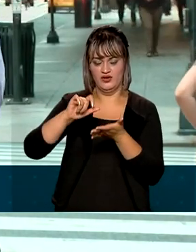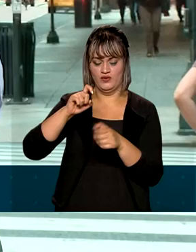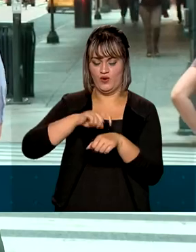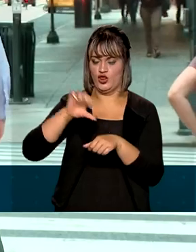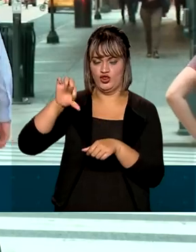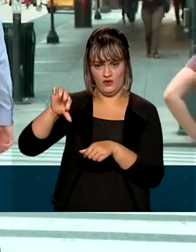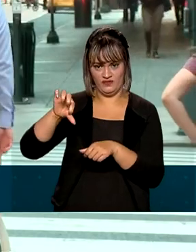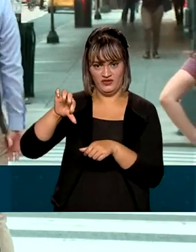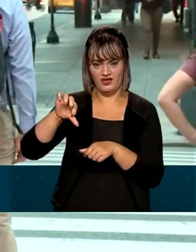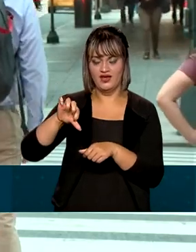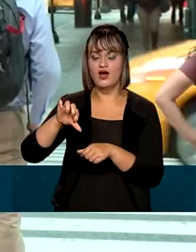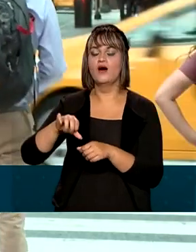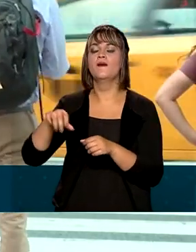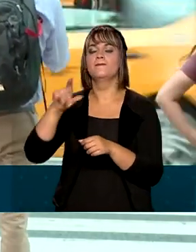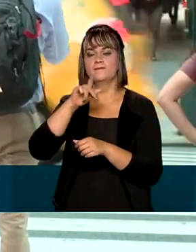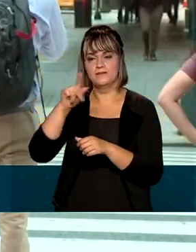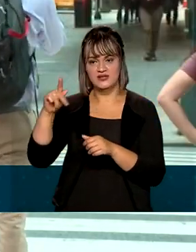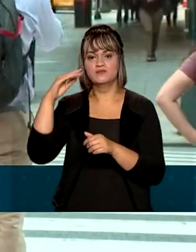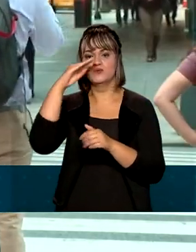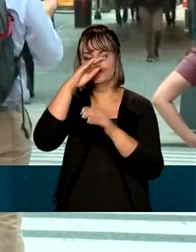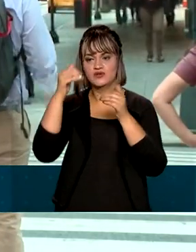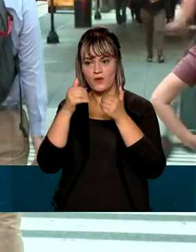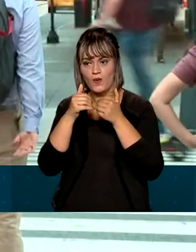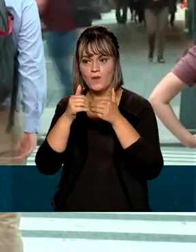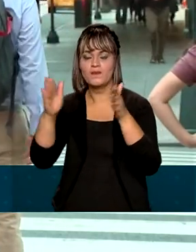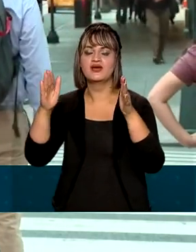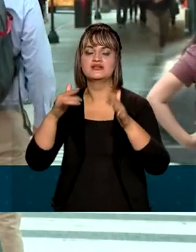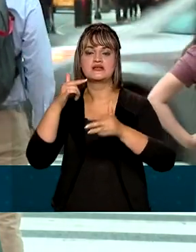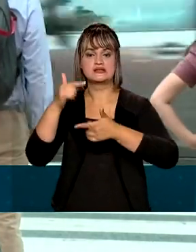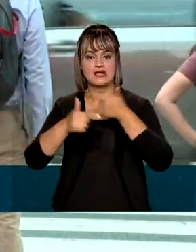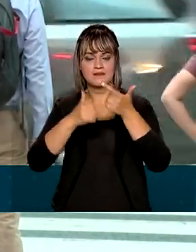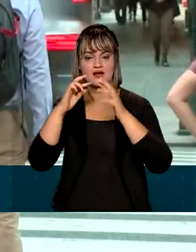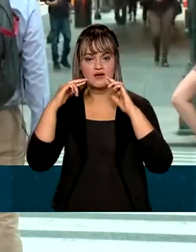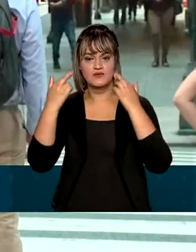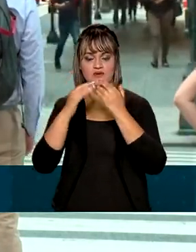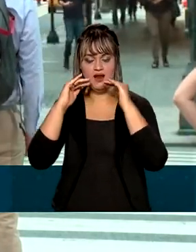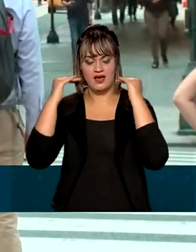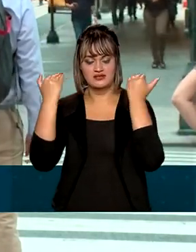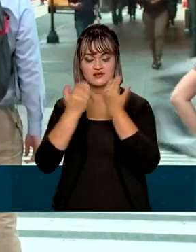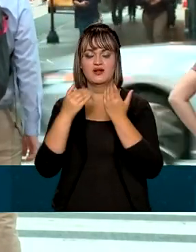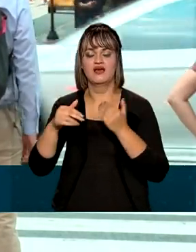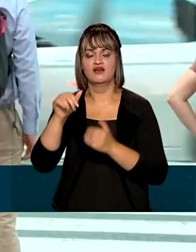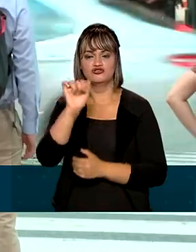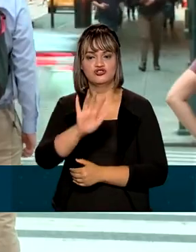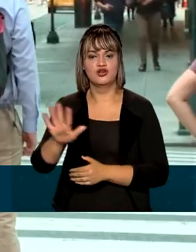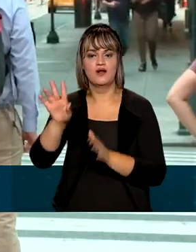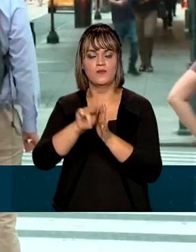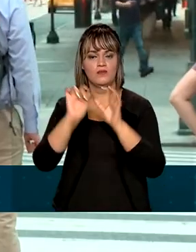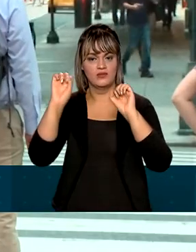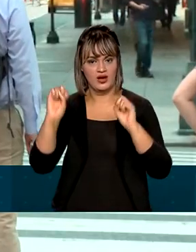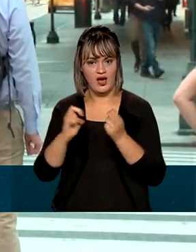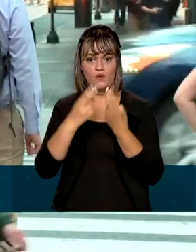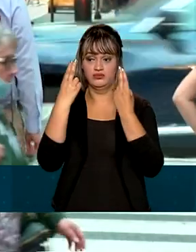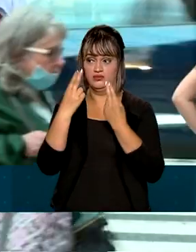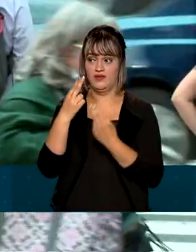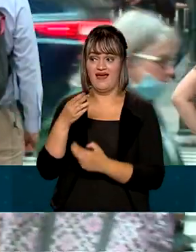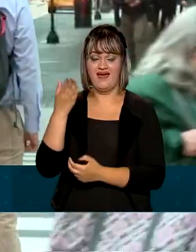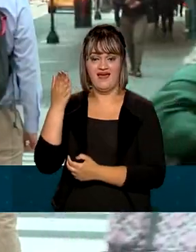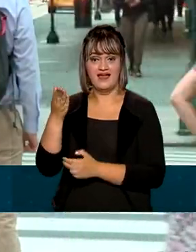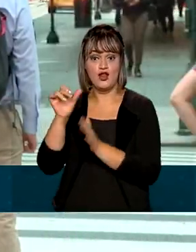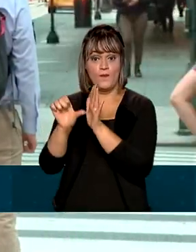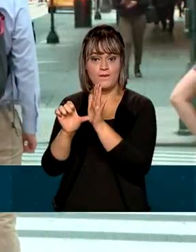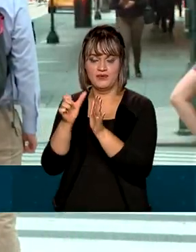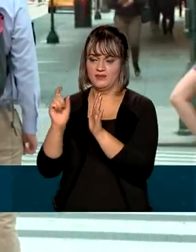York o presidente Jair bolsonaro abre os trabalhos na assembleia geral da ONU ele será o primeiro